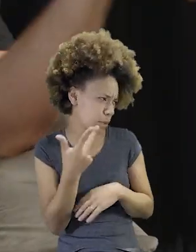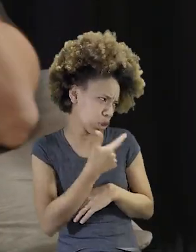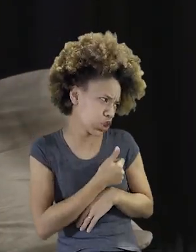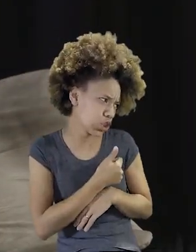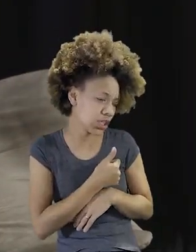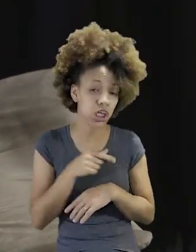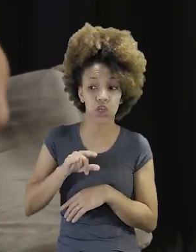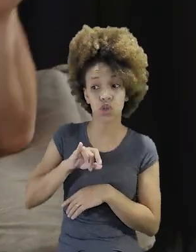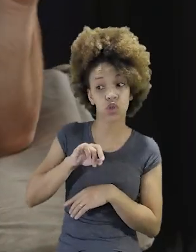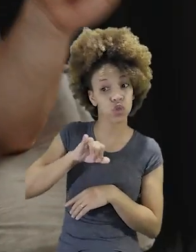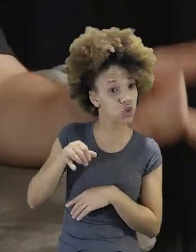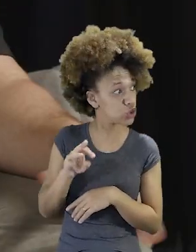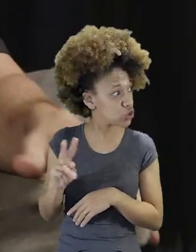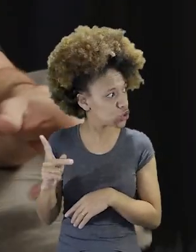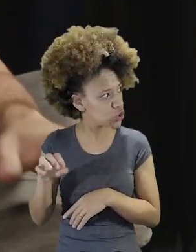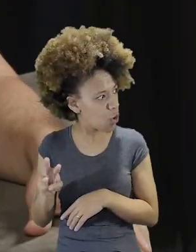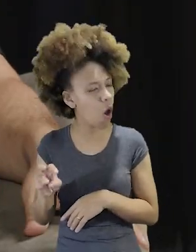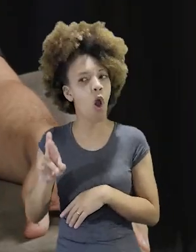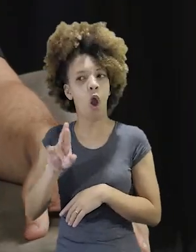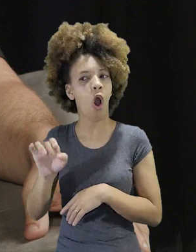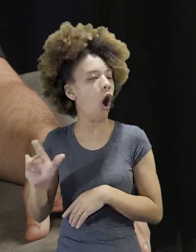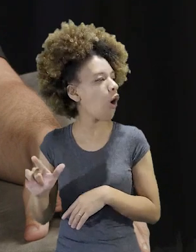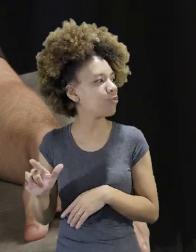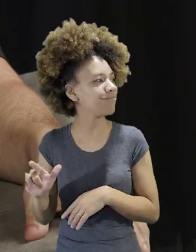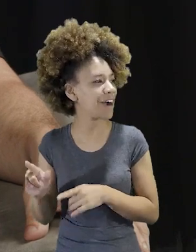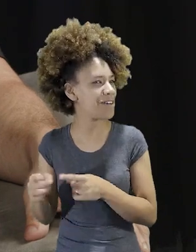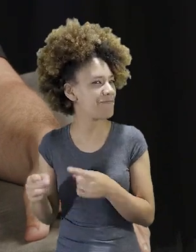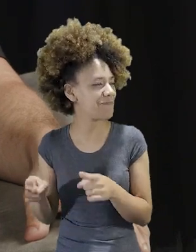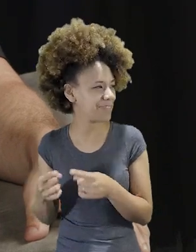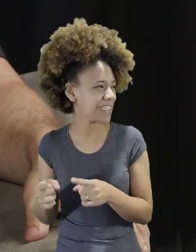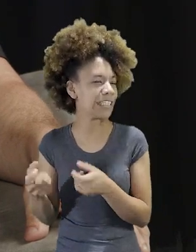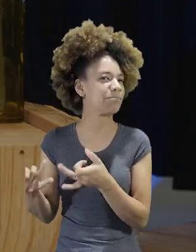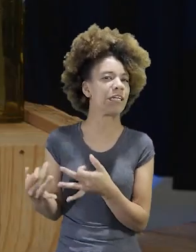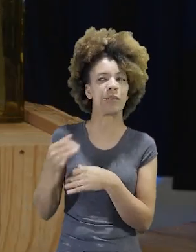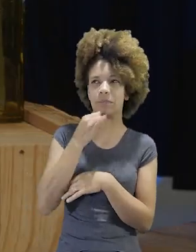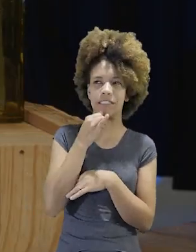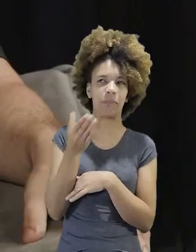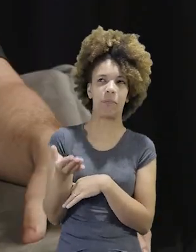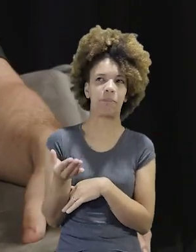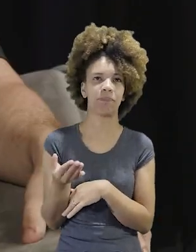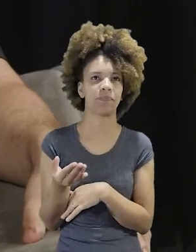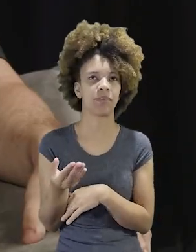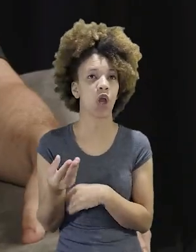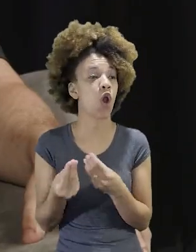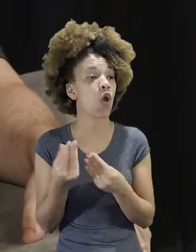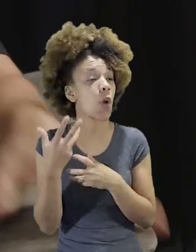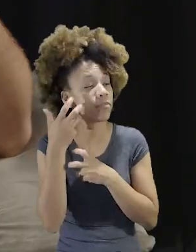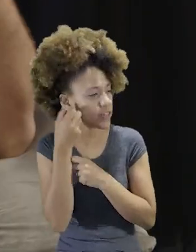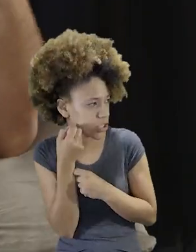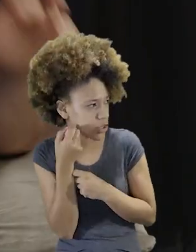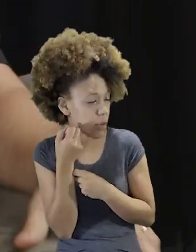é uma música muito bonitinha e eu John Lennon lança uma música chamada How do sleep que é uma música falando assim do tipo